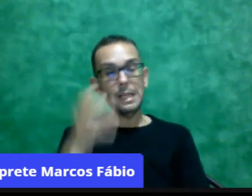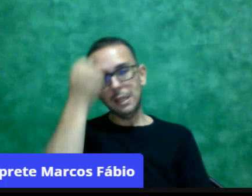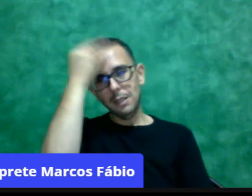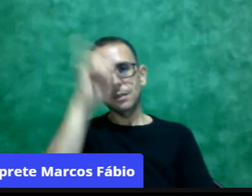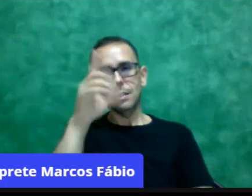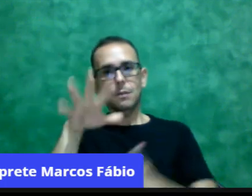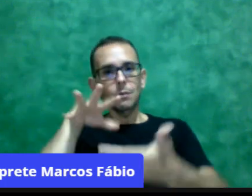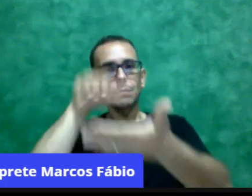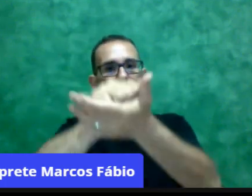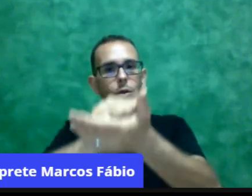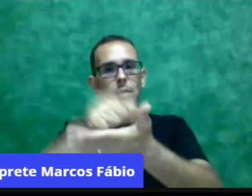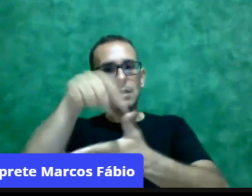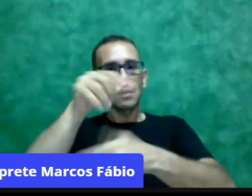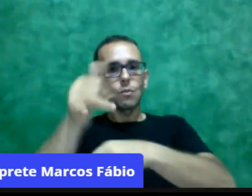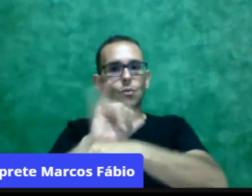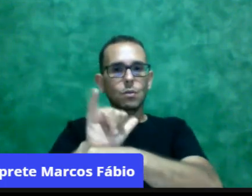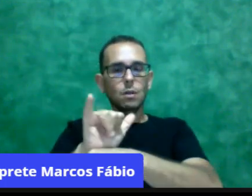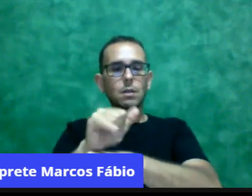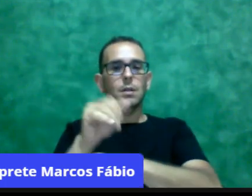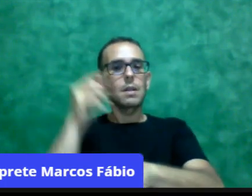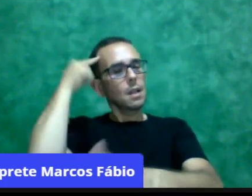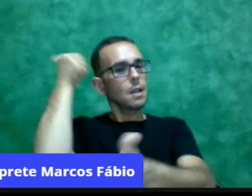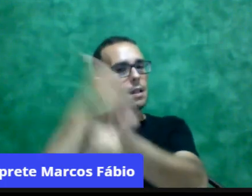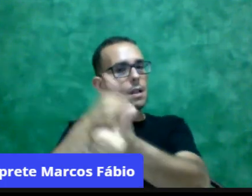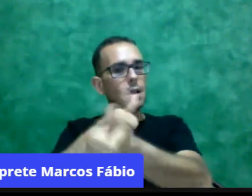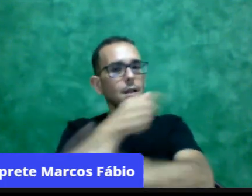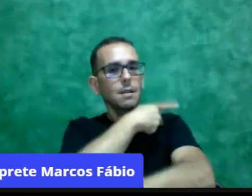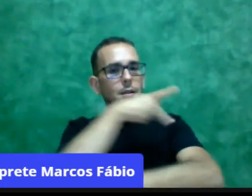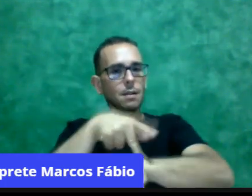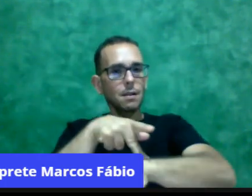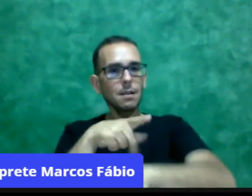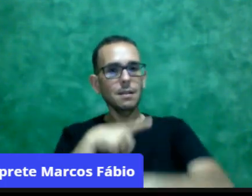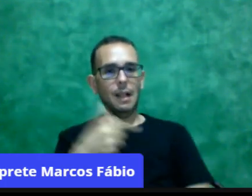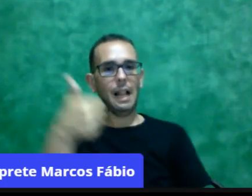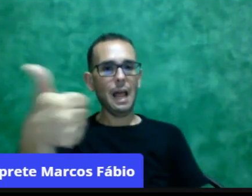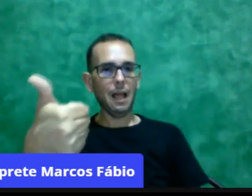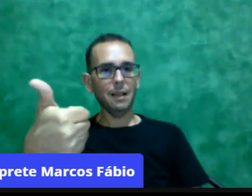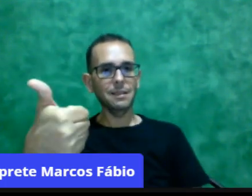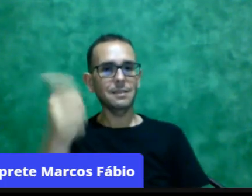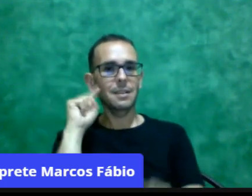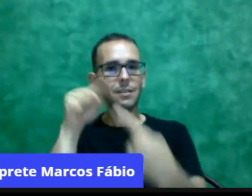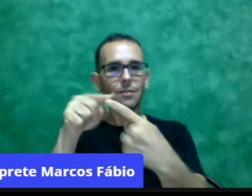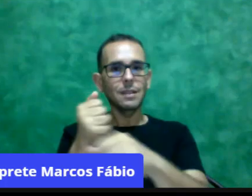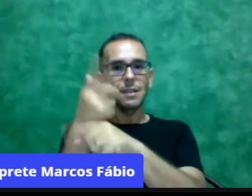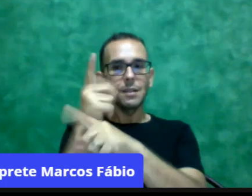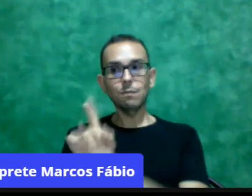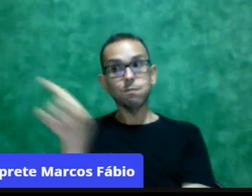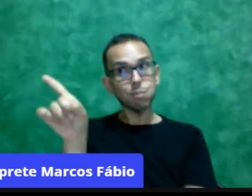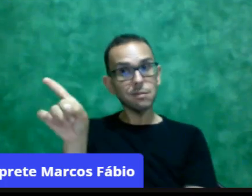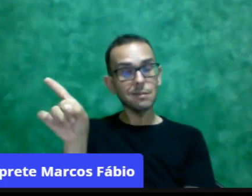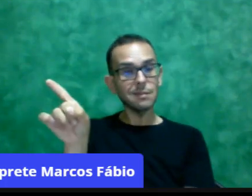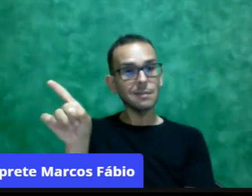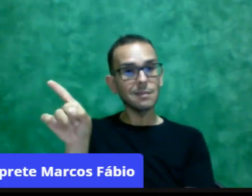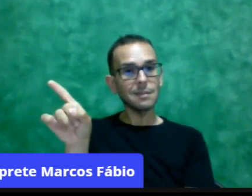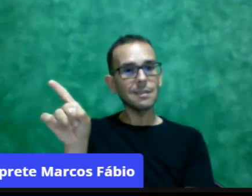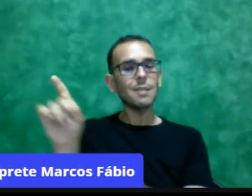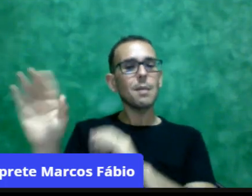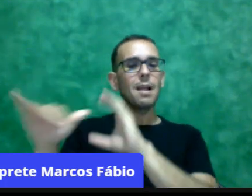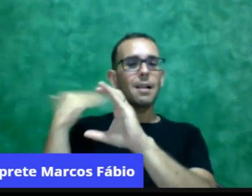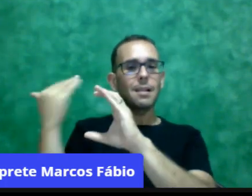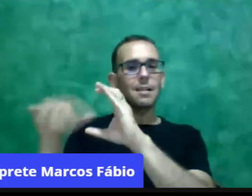de se inscrever no canal do Reflexões Pedagógicas, dar um likezinho nesse vídeo, ativar o sininho para